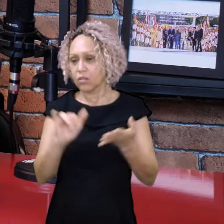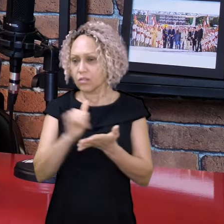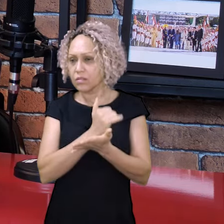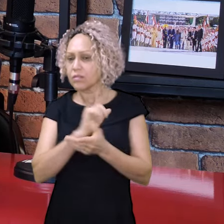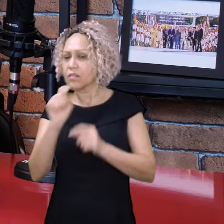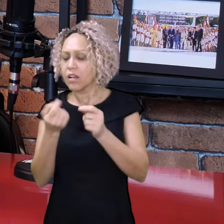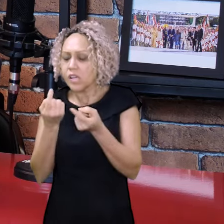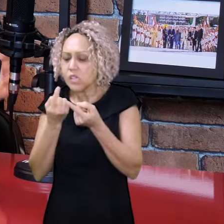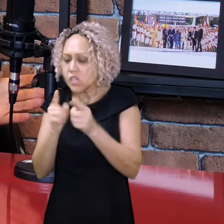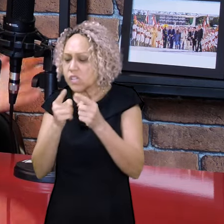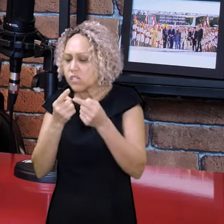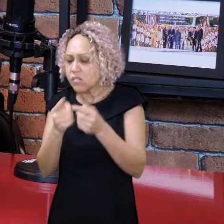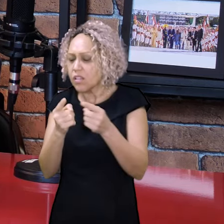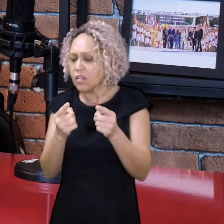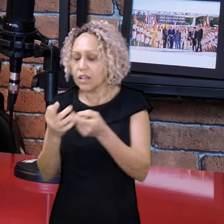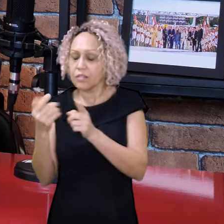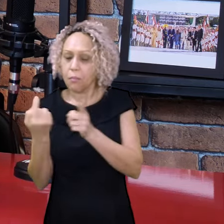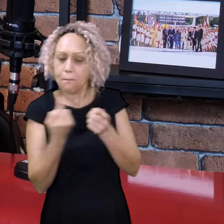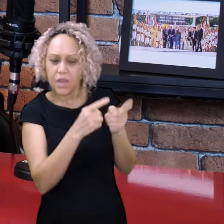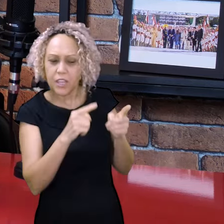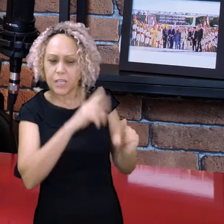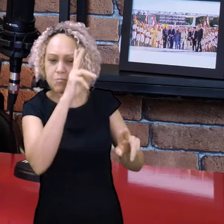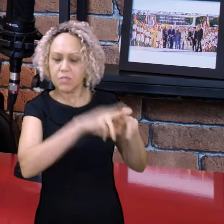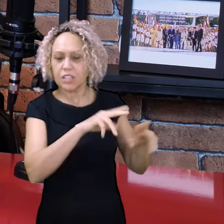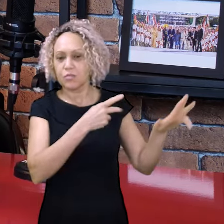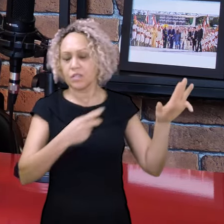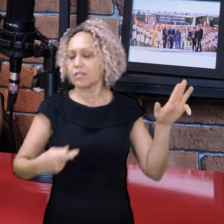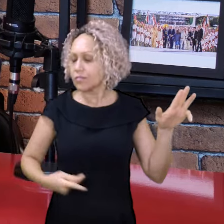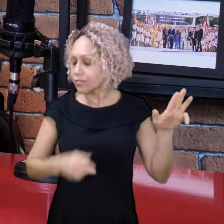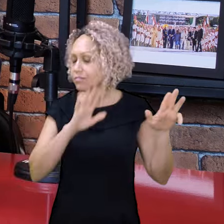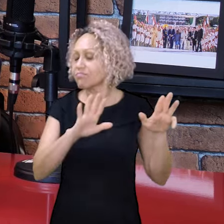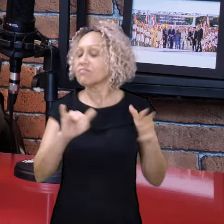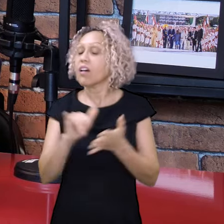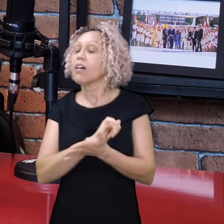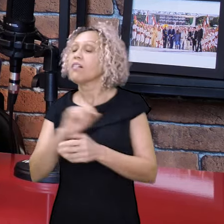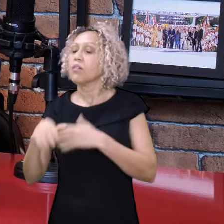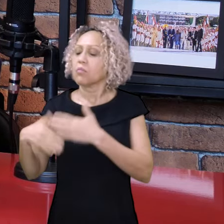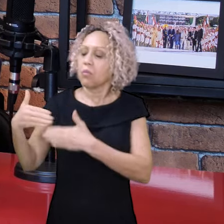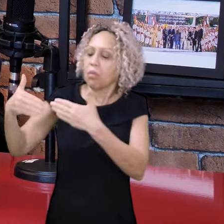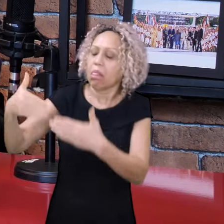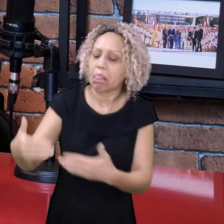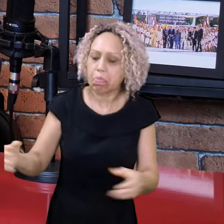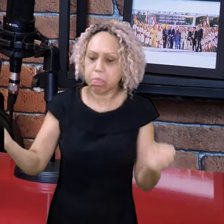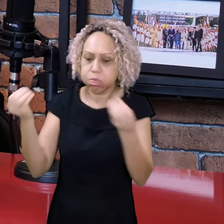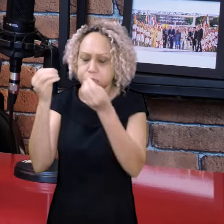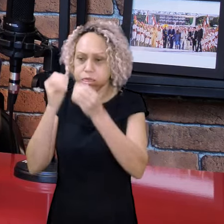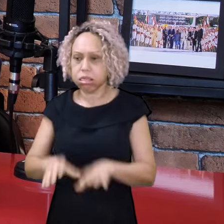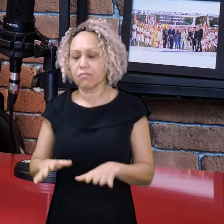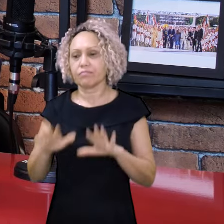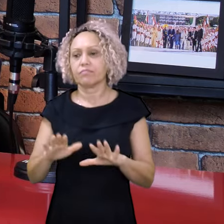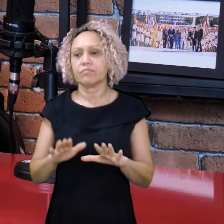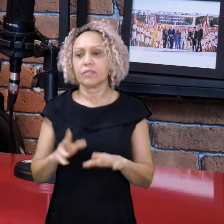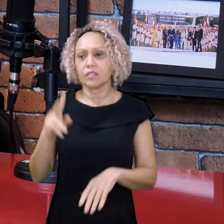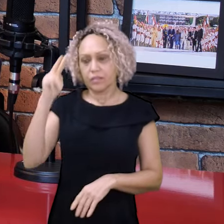revelou um instrumento político para perseguir e prender o presidente Lula, gerou o maior desastre socioeconômico das últimas décadas. Na